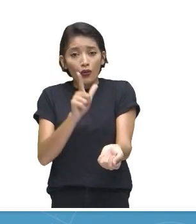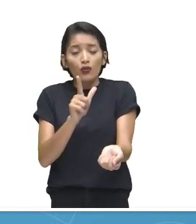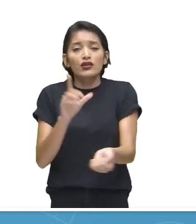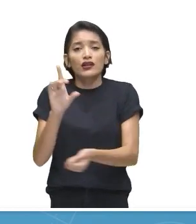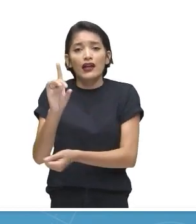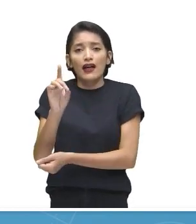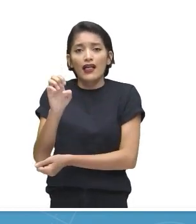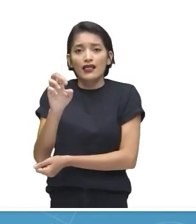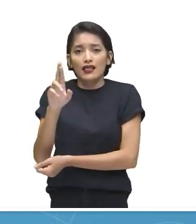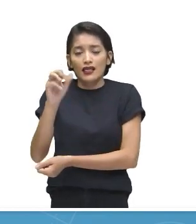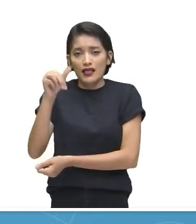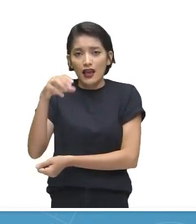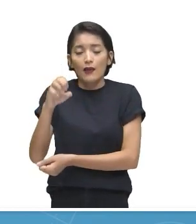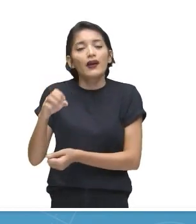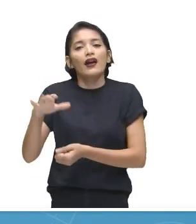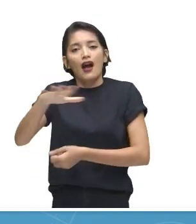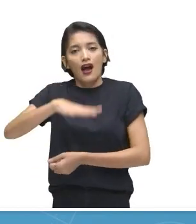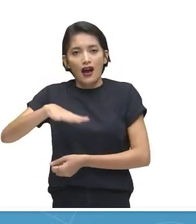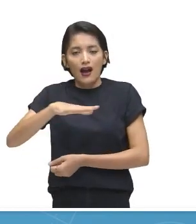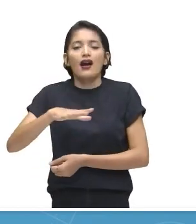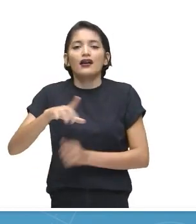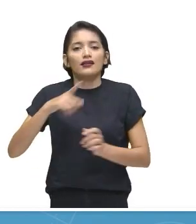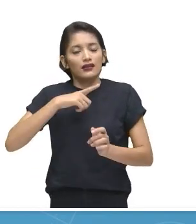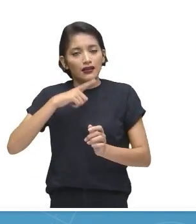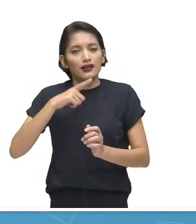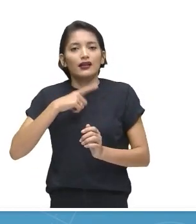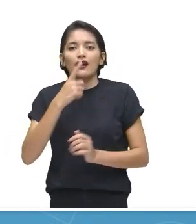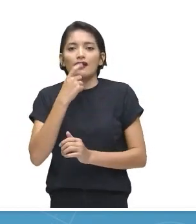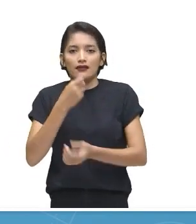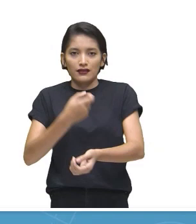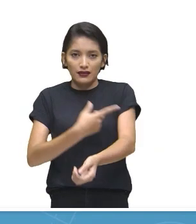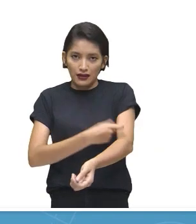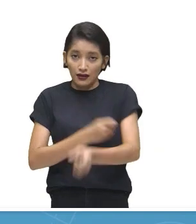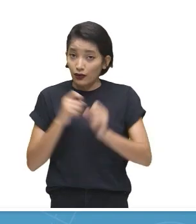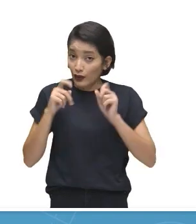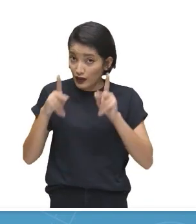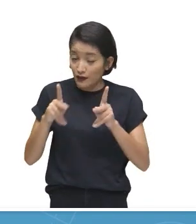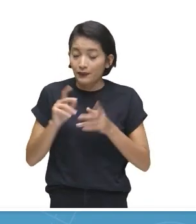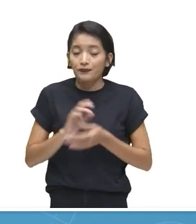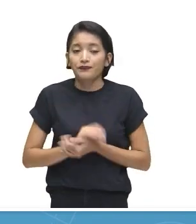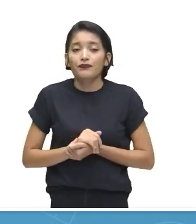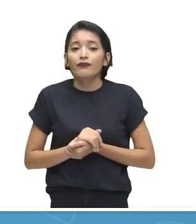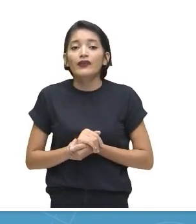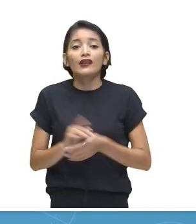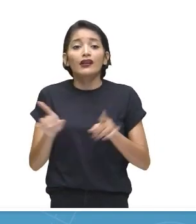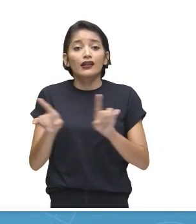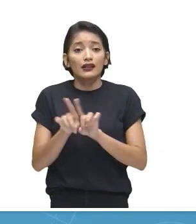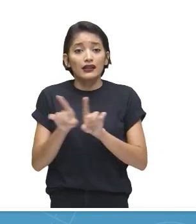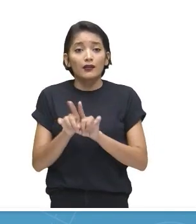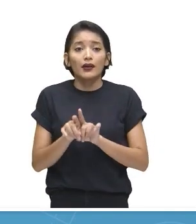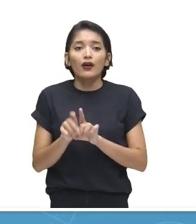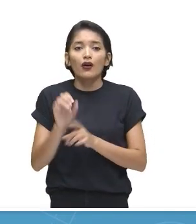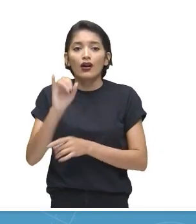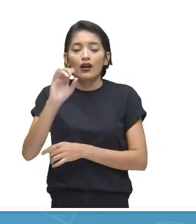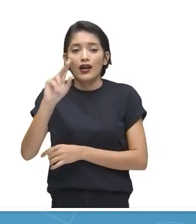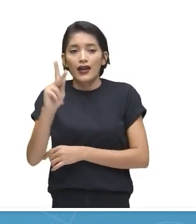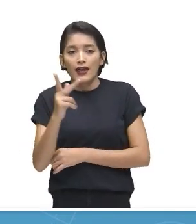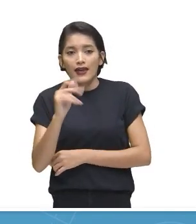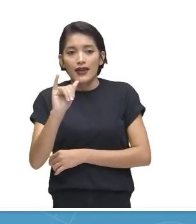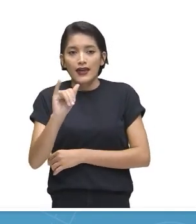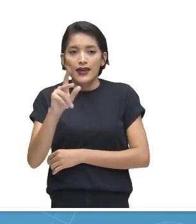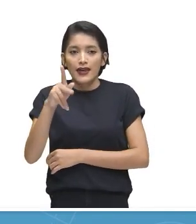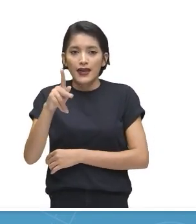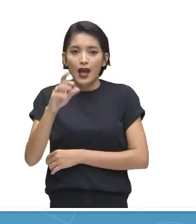derme, atingiu um vaso sanguíneo, então ele está liberando sangue ali, tá bom? Nós temos também a hipoderme, observa aí na próxima